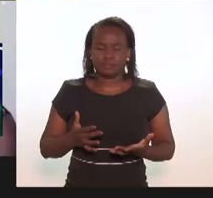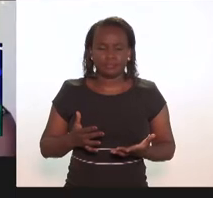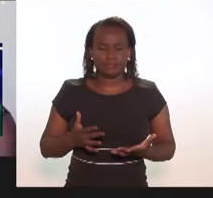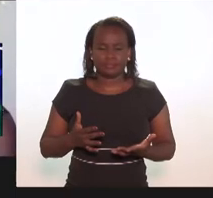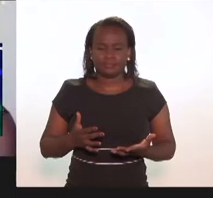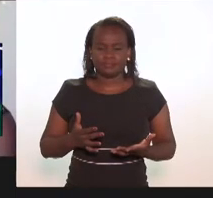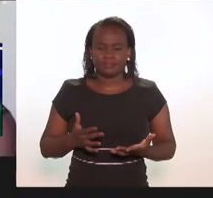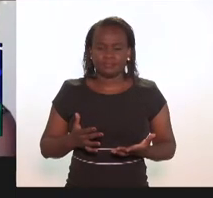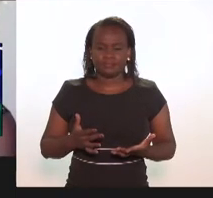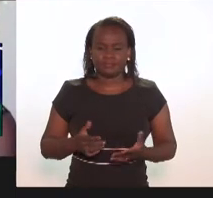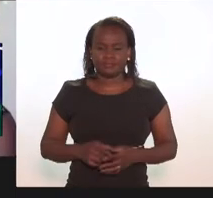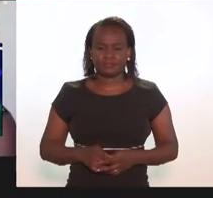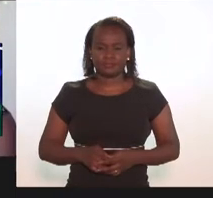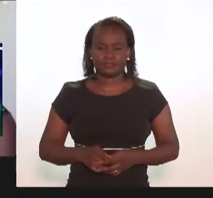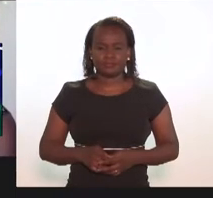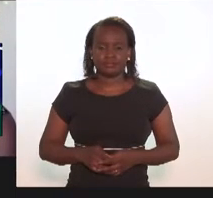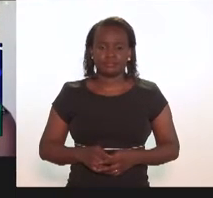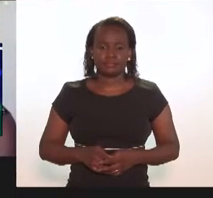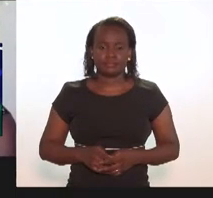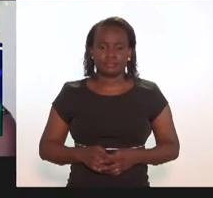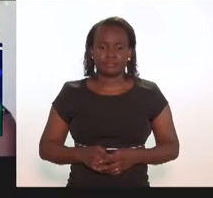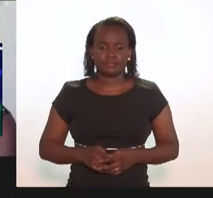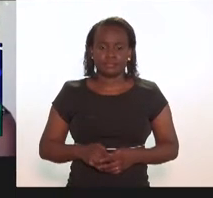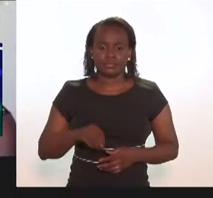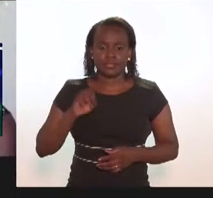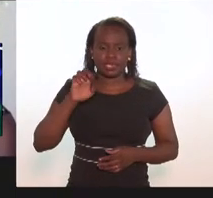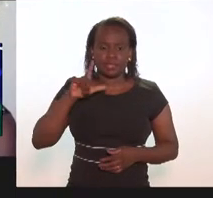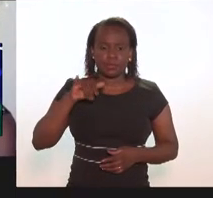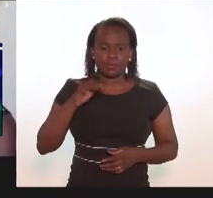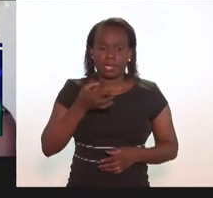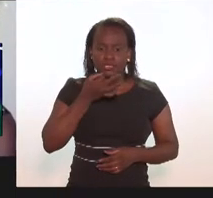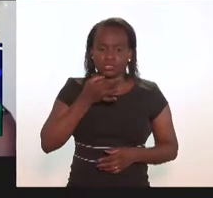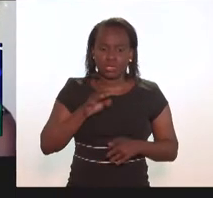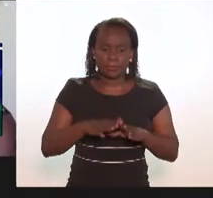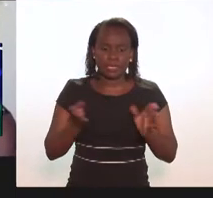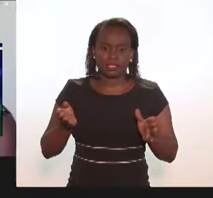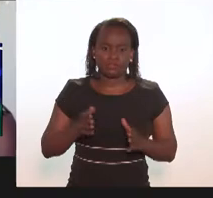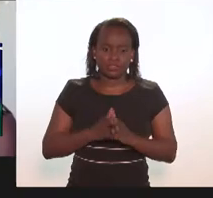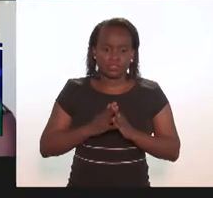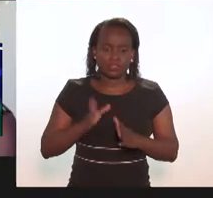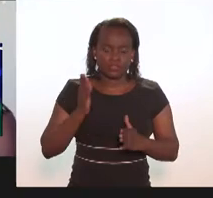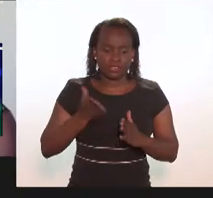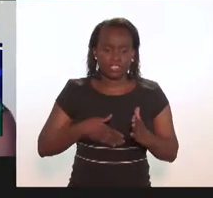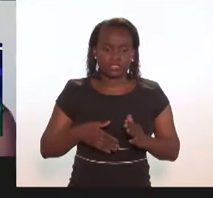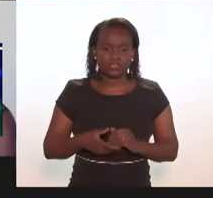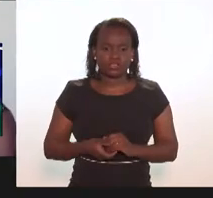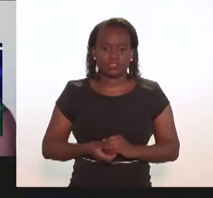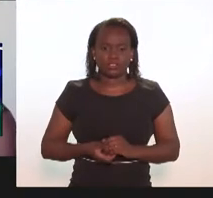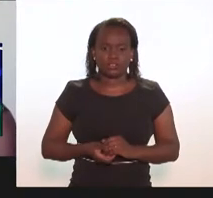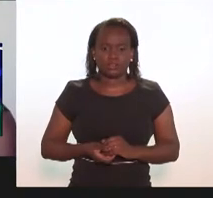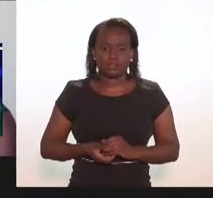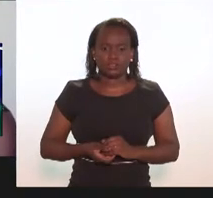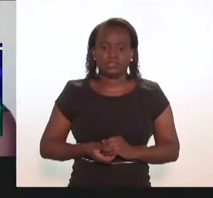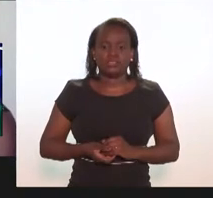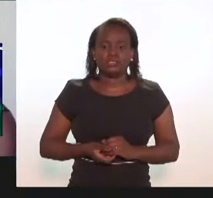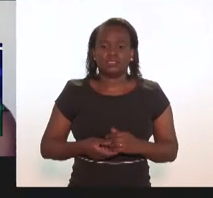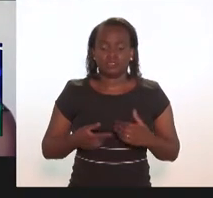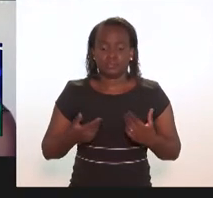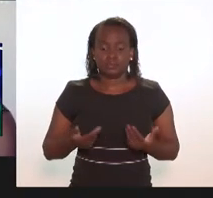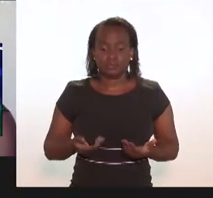plurais. Deputado Eliomar, seu som está aberto, por favor. Por favor, Flávio. Malvão.